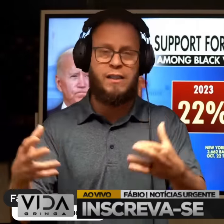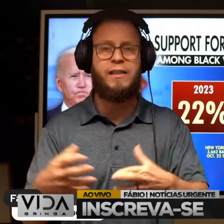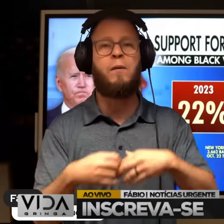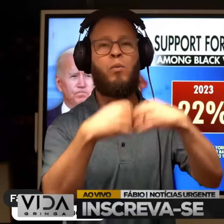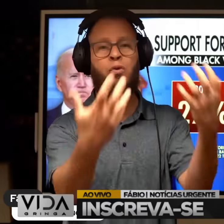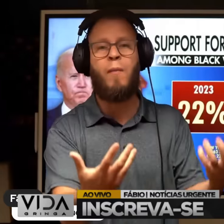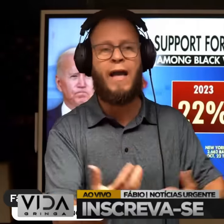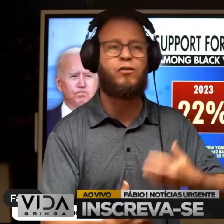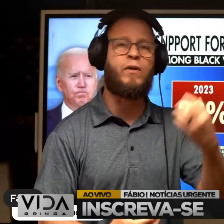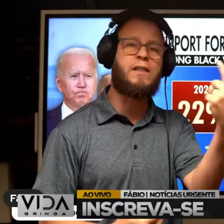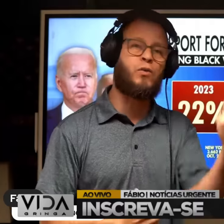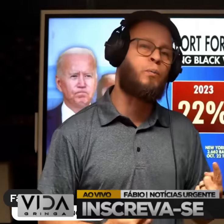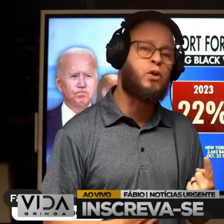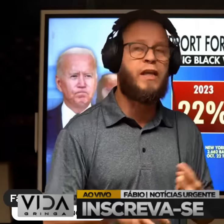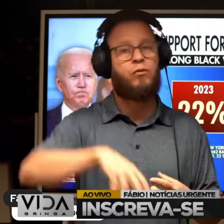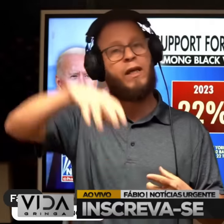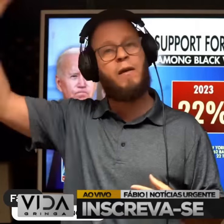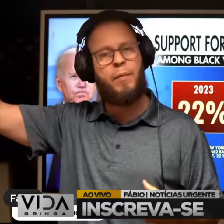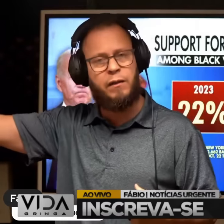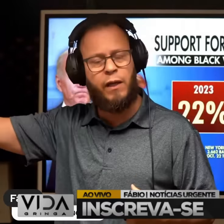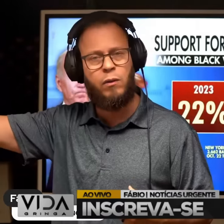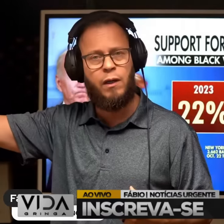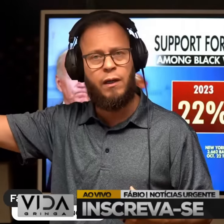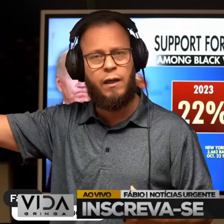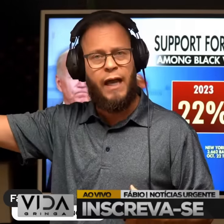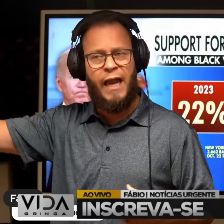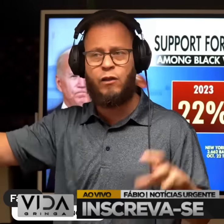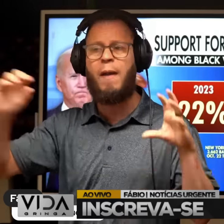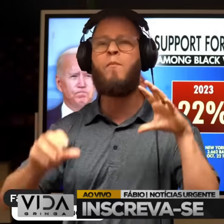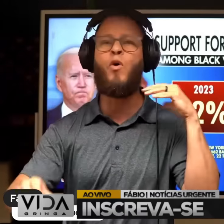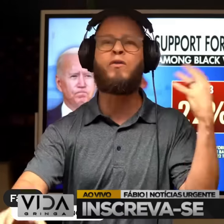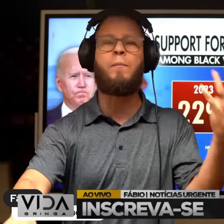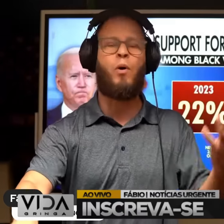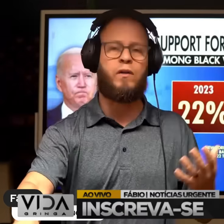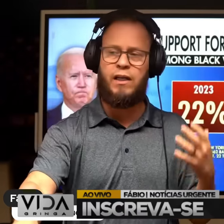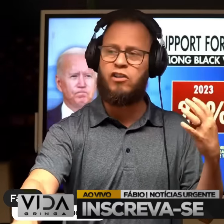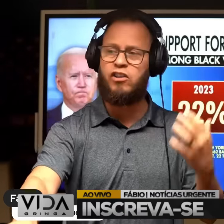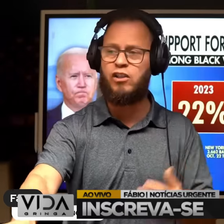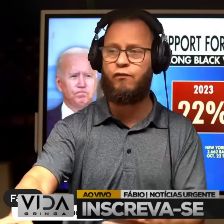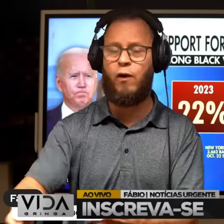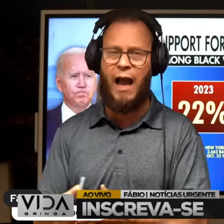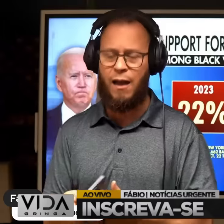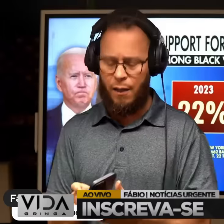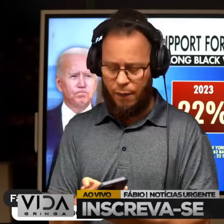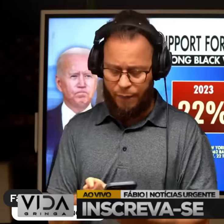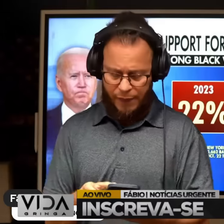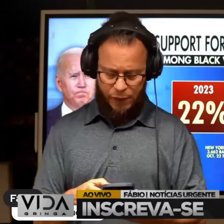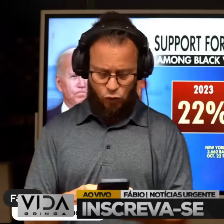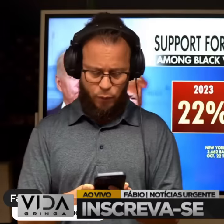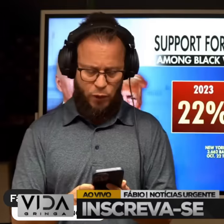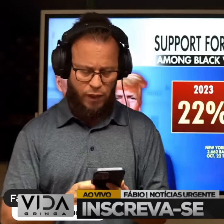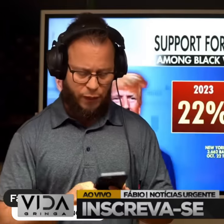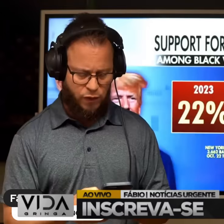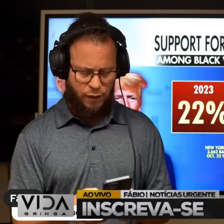pode ser muito mais do que esse 1% que ele já perdeu. Então, é muito importante a gente focar nesses números aqui nos Estados